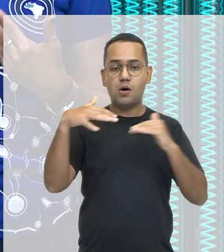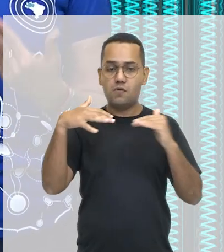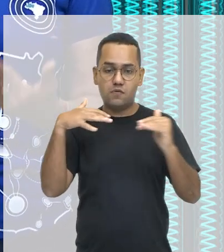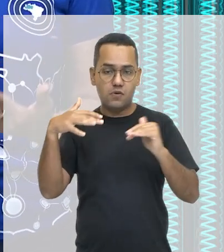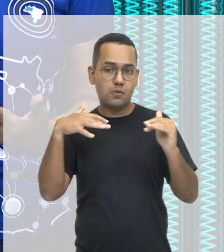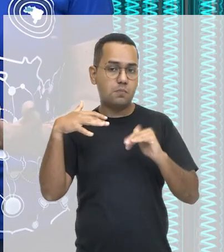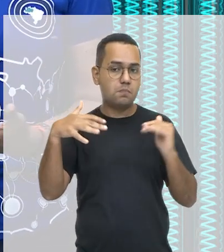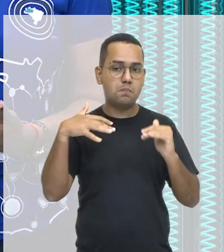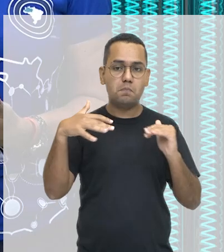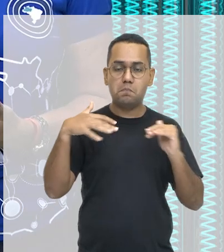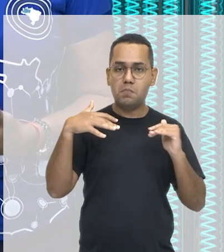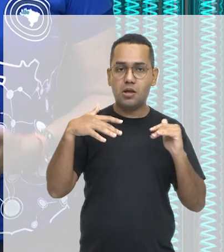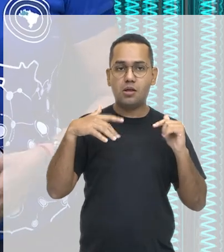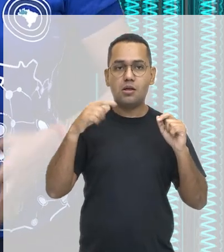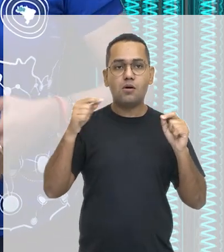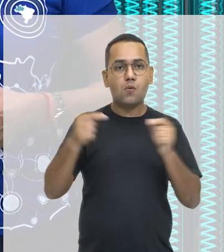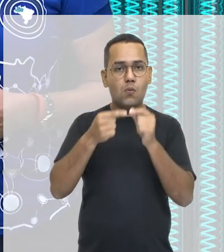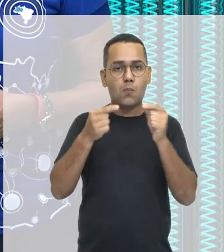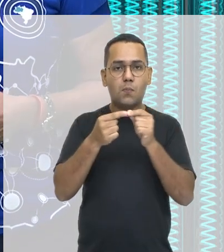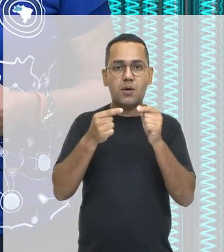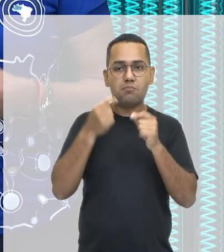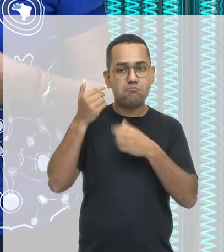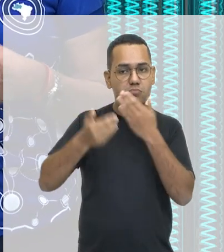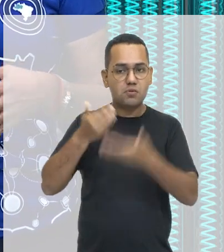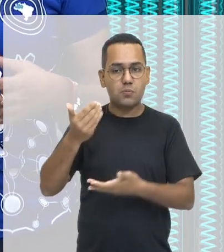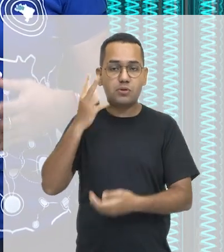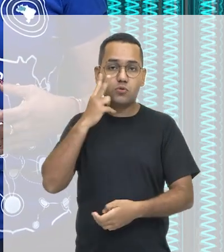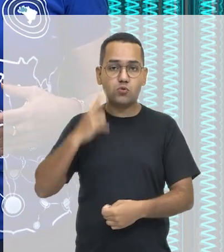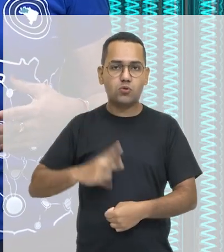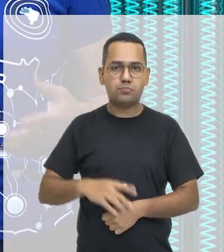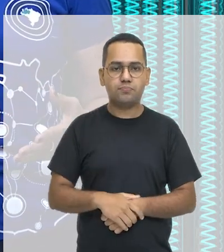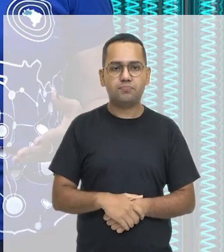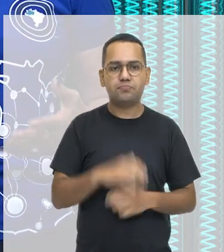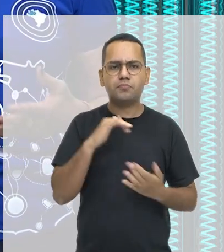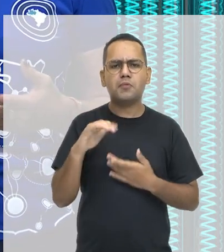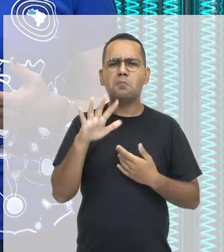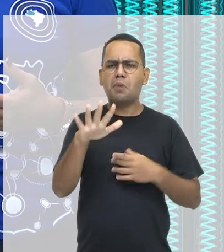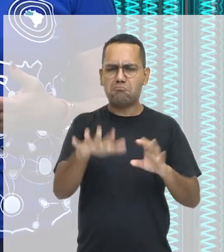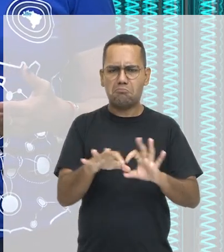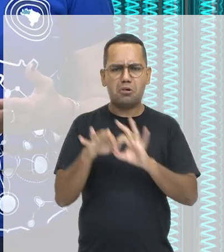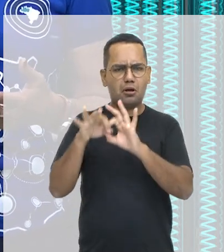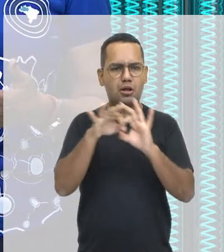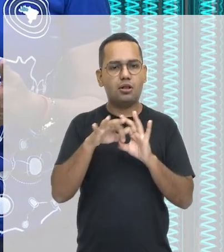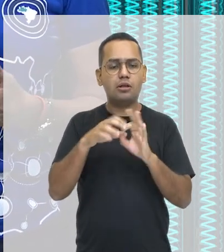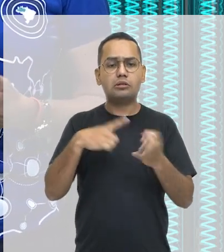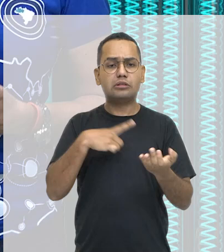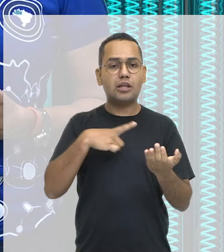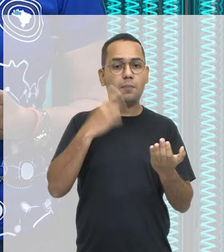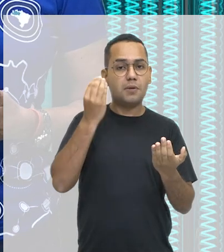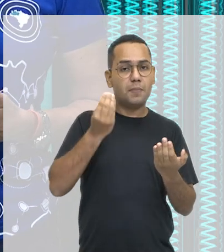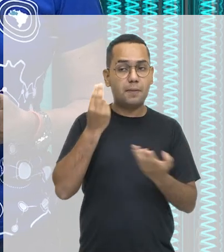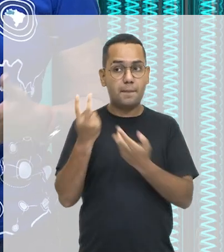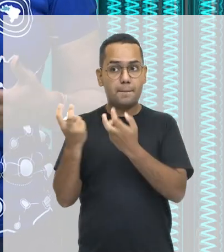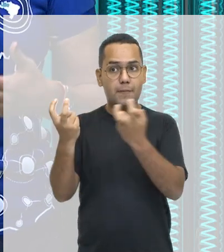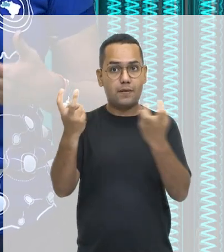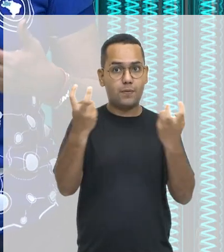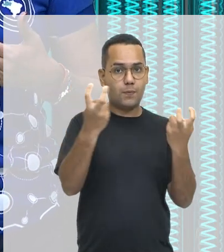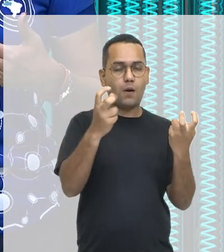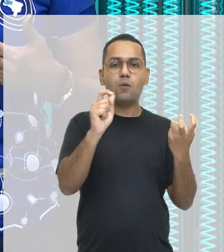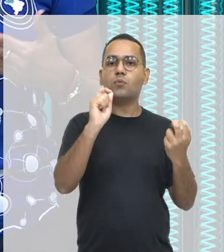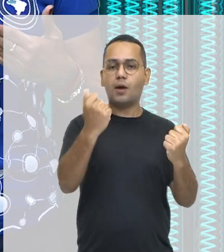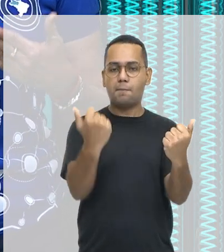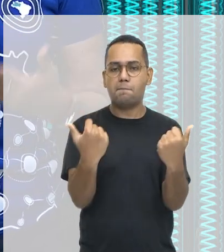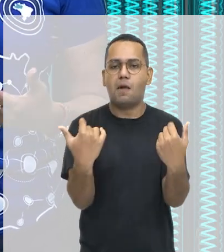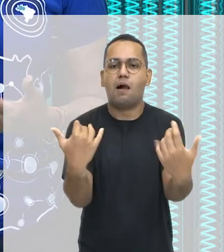torne uma extensão da narrativa. Essa integração oferece uma experiência sensorial ao público que